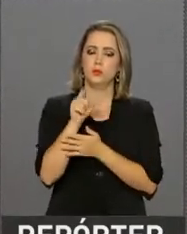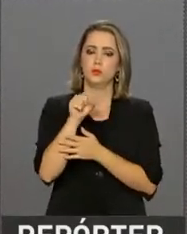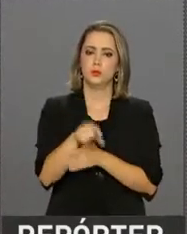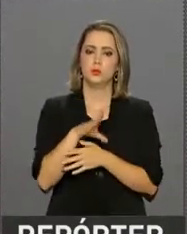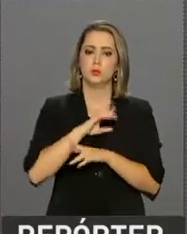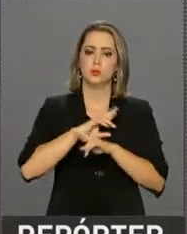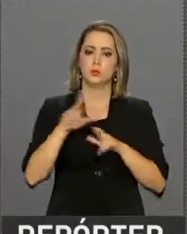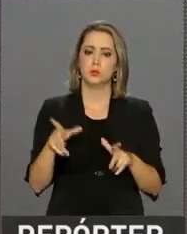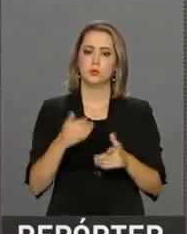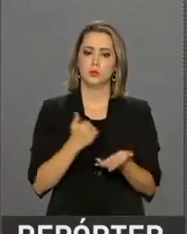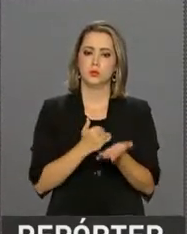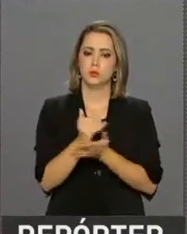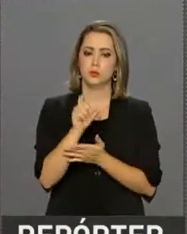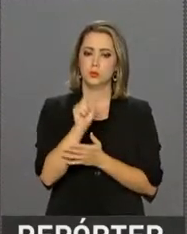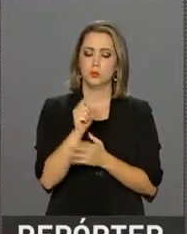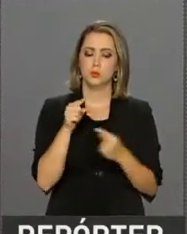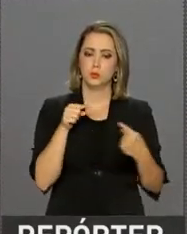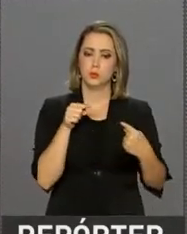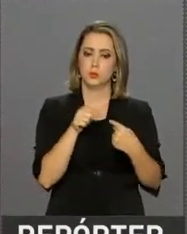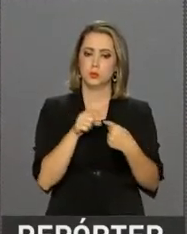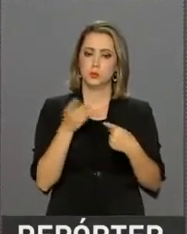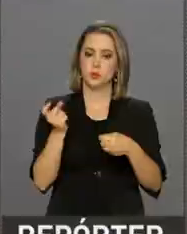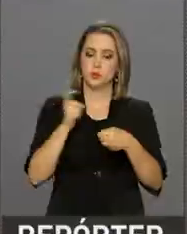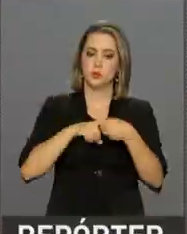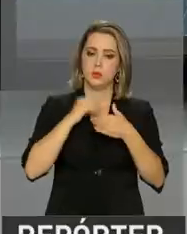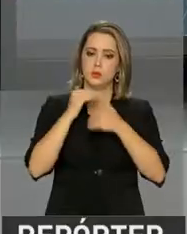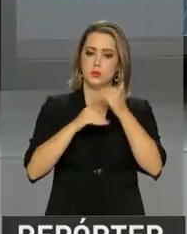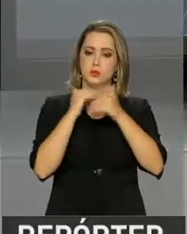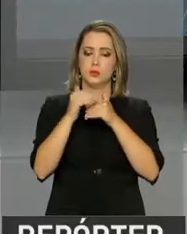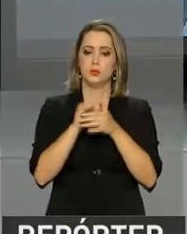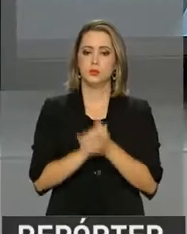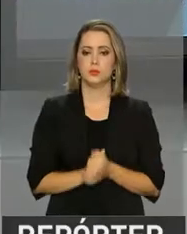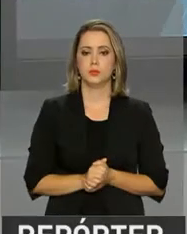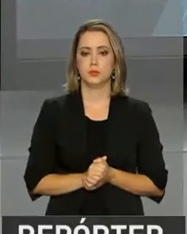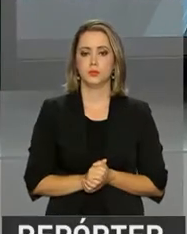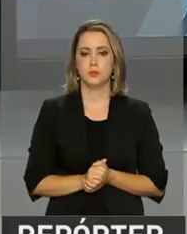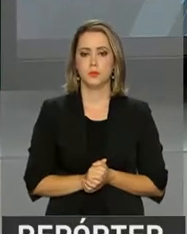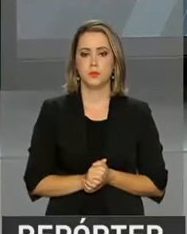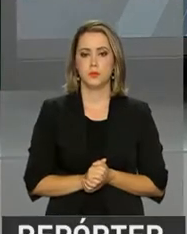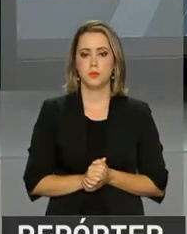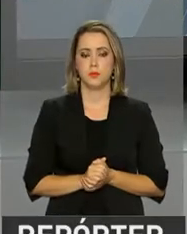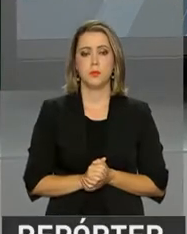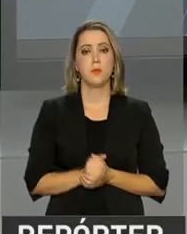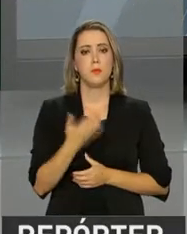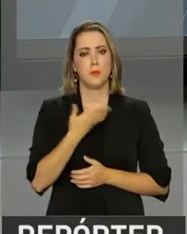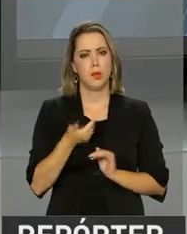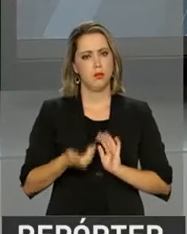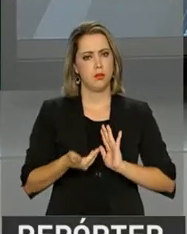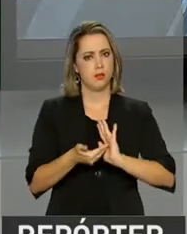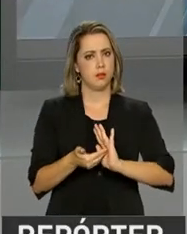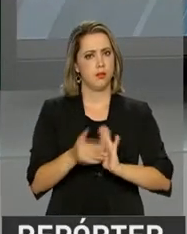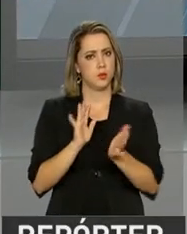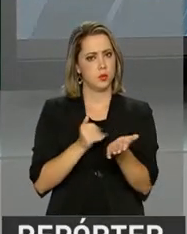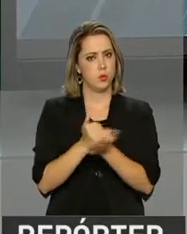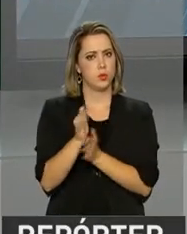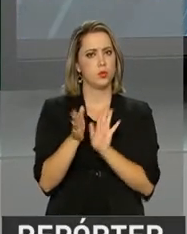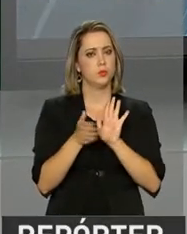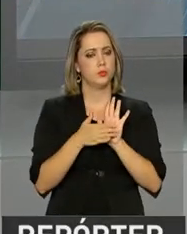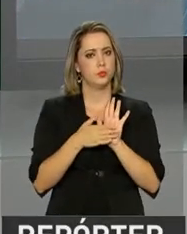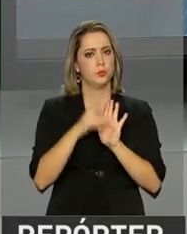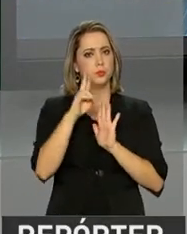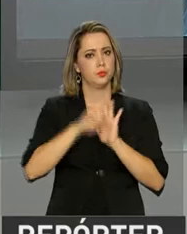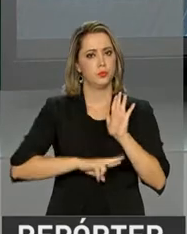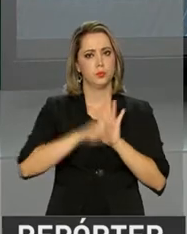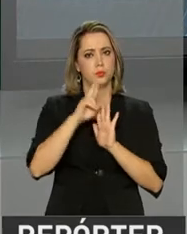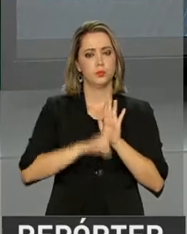série de iniciativas que visam à retomada do crescimento e na câmara dos deputados continua a apresentação do relatório